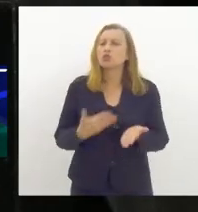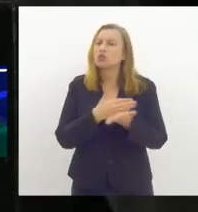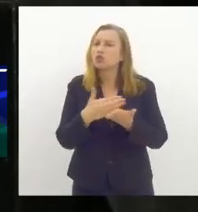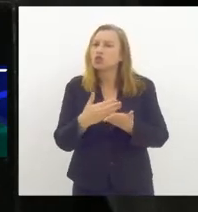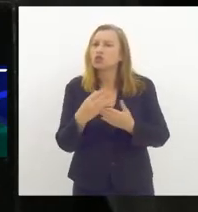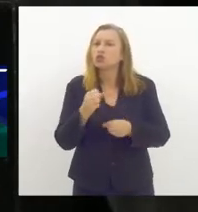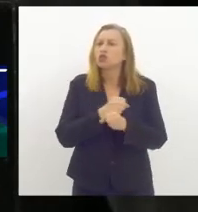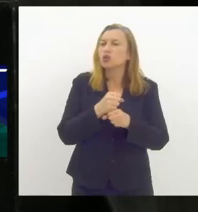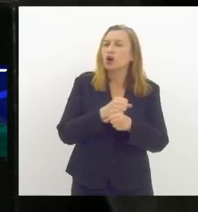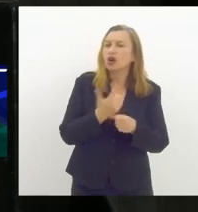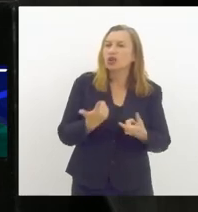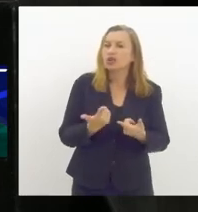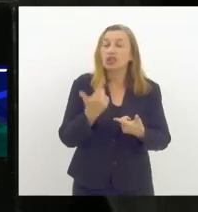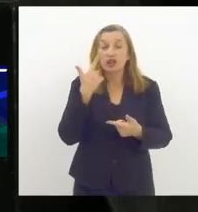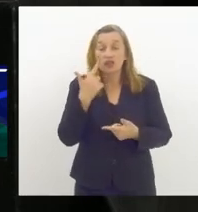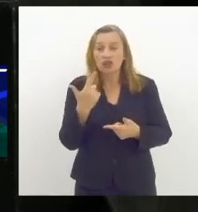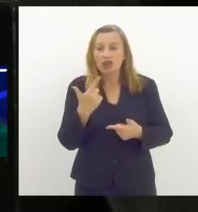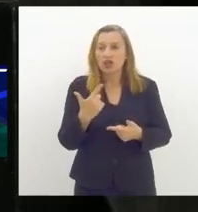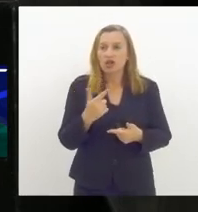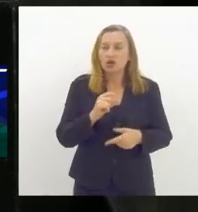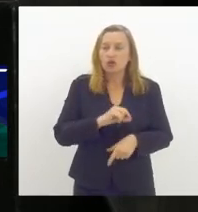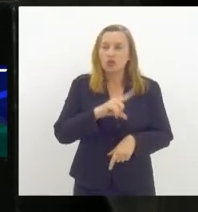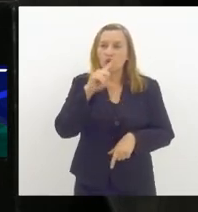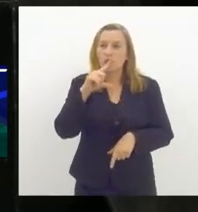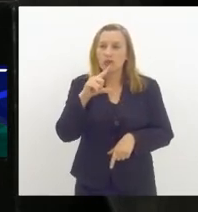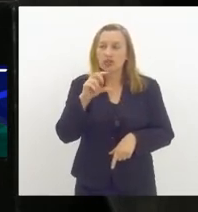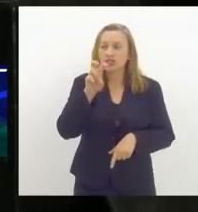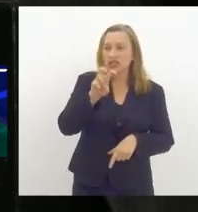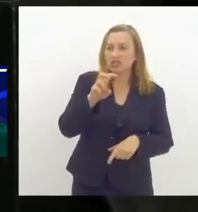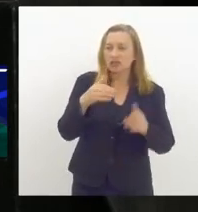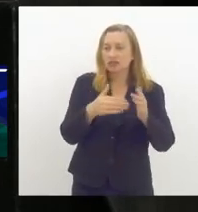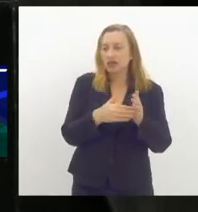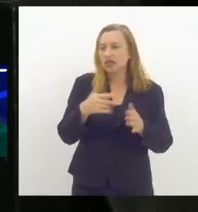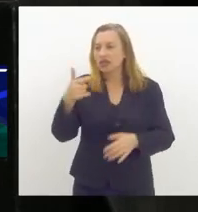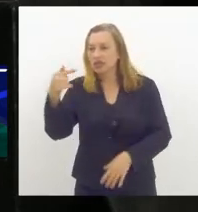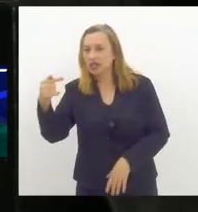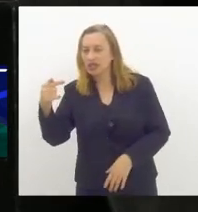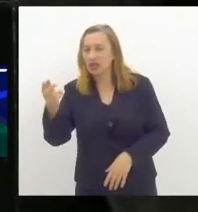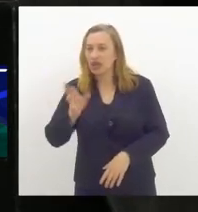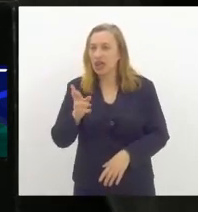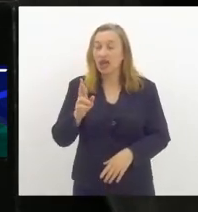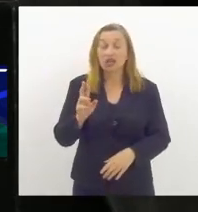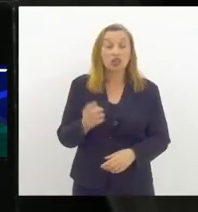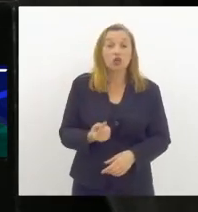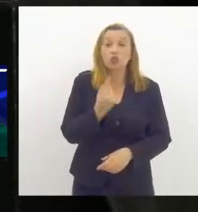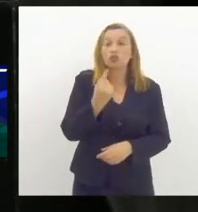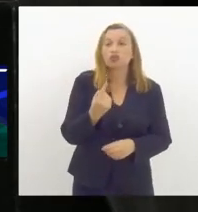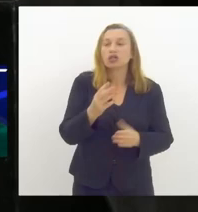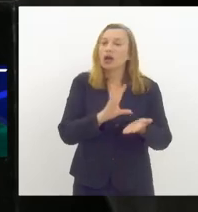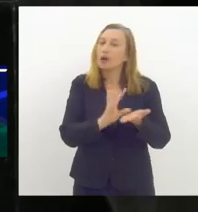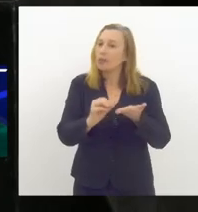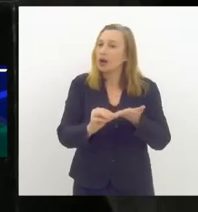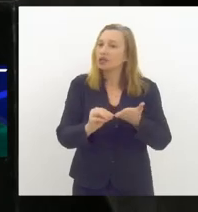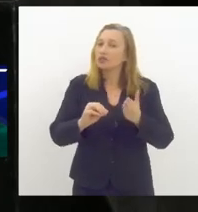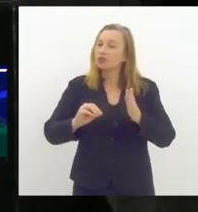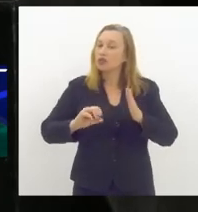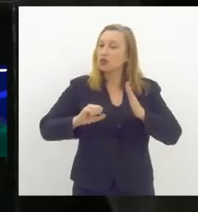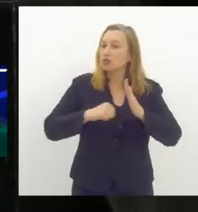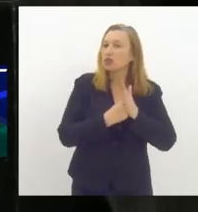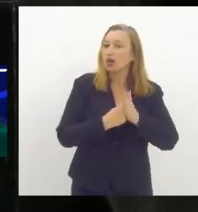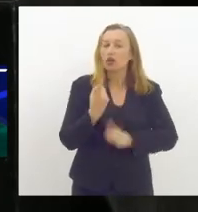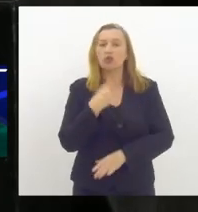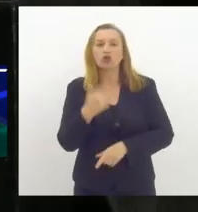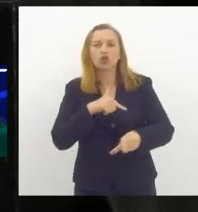peixe ano era viabilizar o aumento de cinco para sete reais era a única pauta do governador sobre trens e isso foi contido